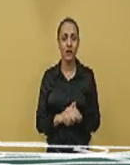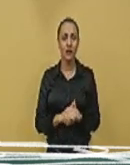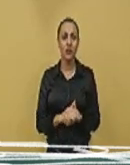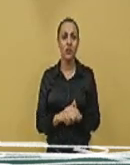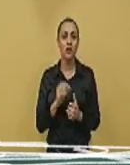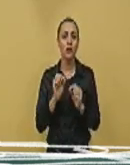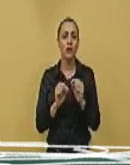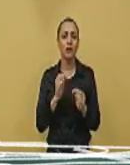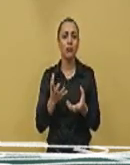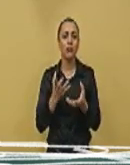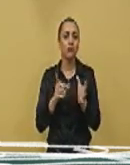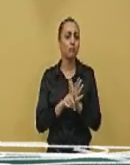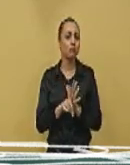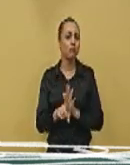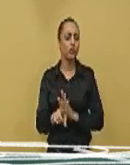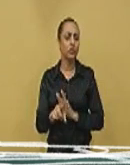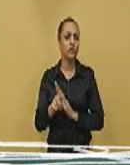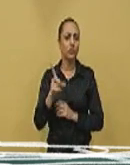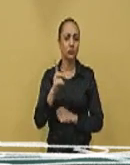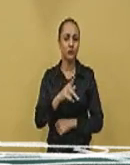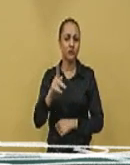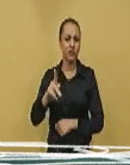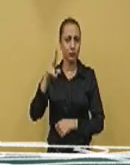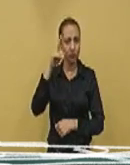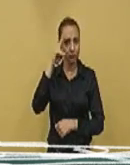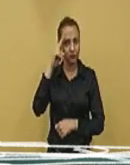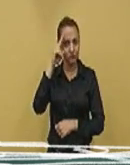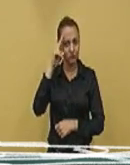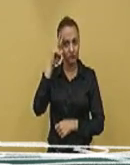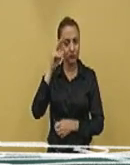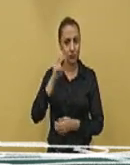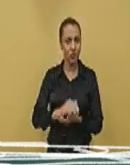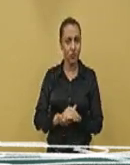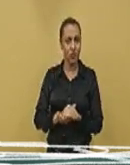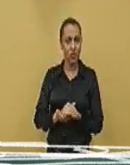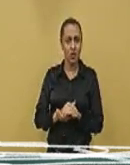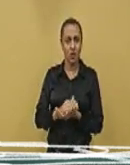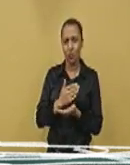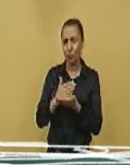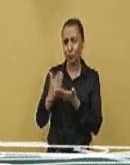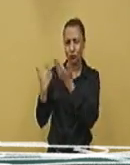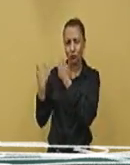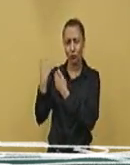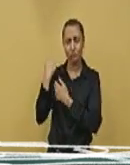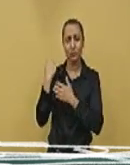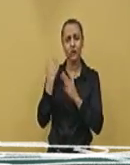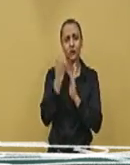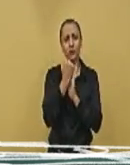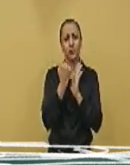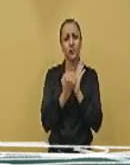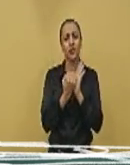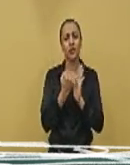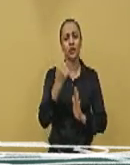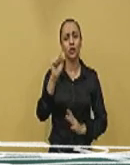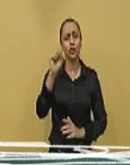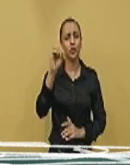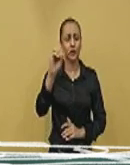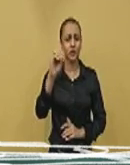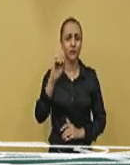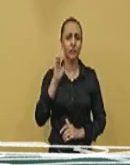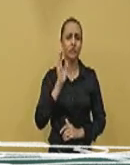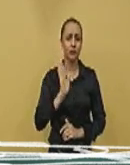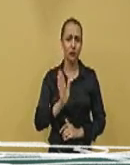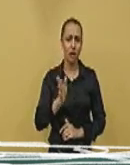professor Joelson, visto que no início da década de 80, a Unicamp já discutia